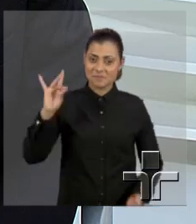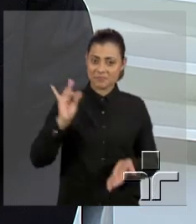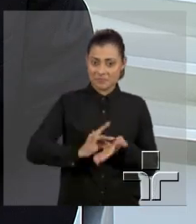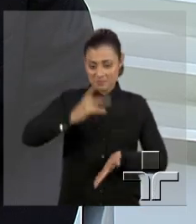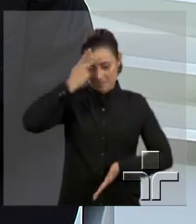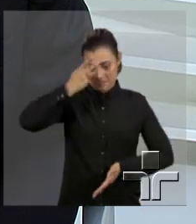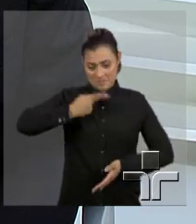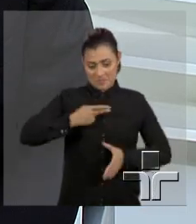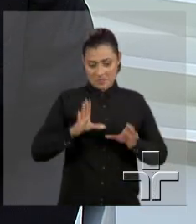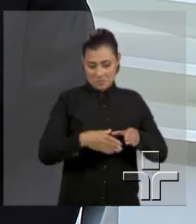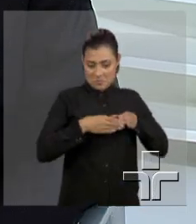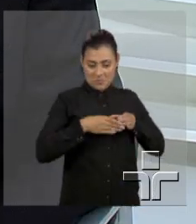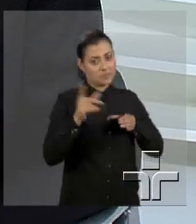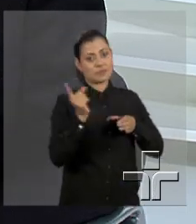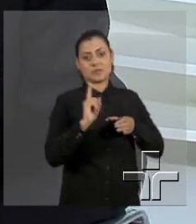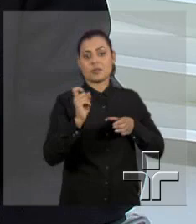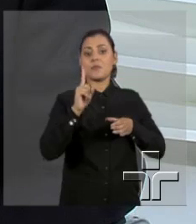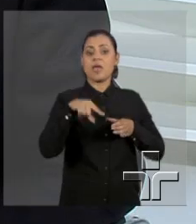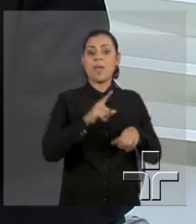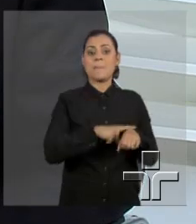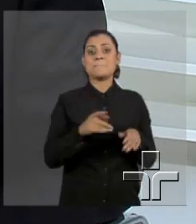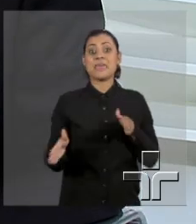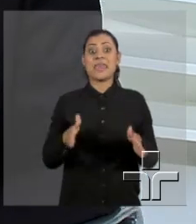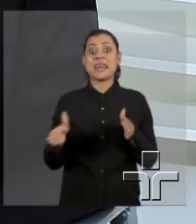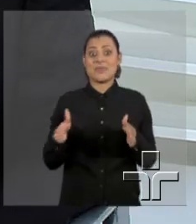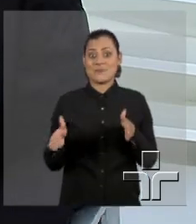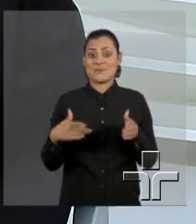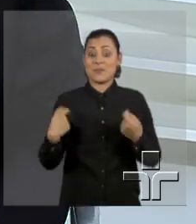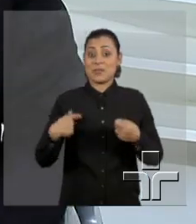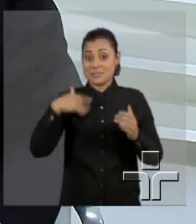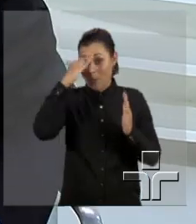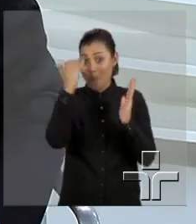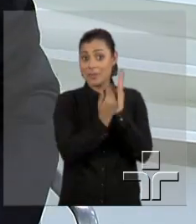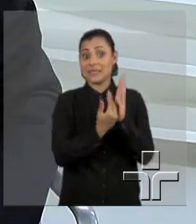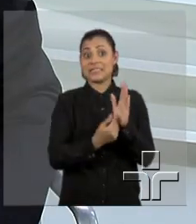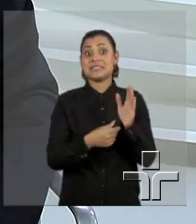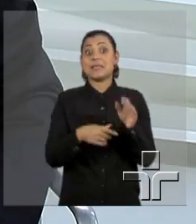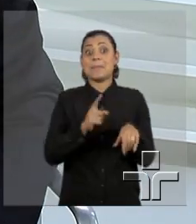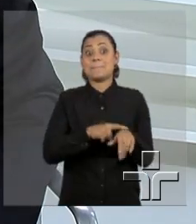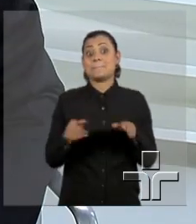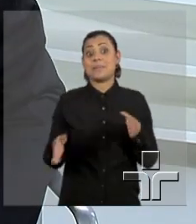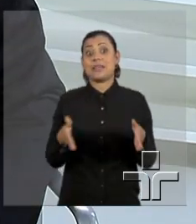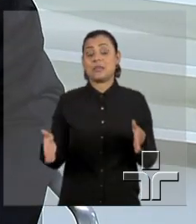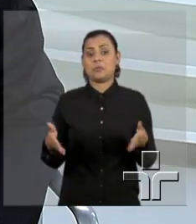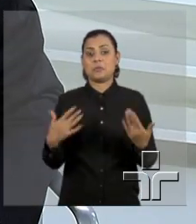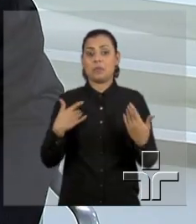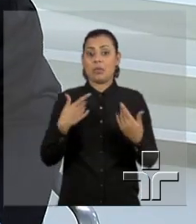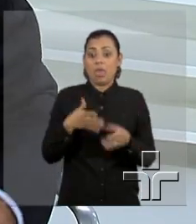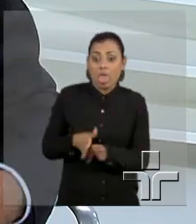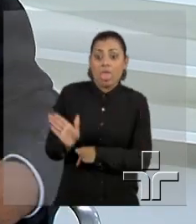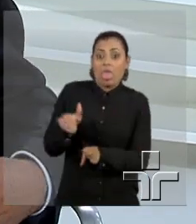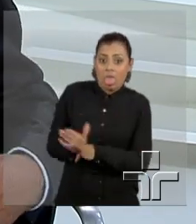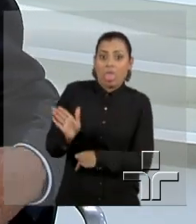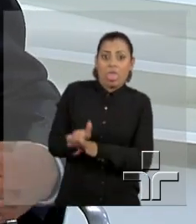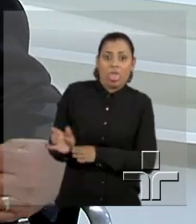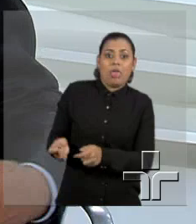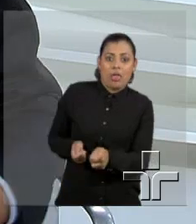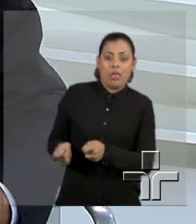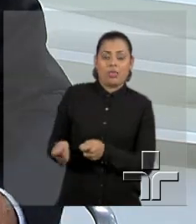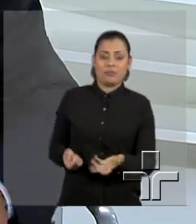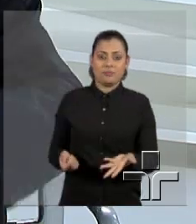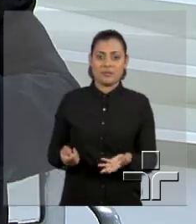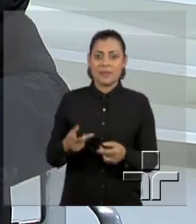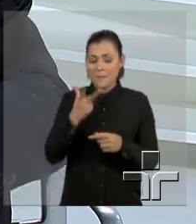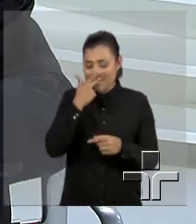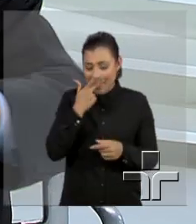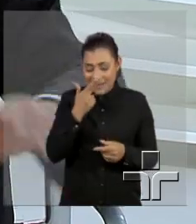antropocêntrica, é datacêntrica. Né? O dataísmo está dando as cartas. Parece que o real